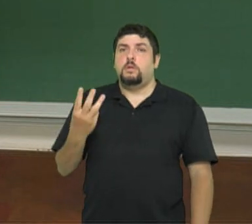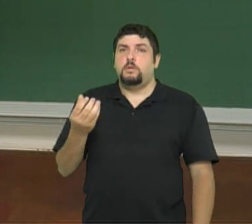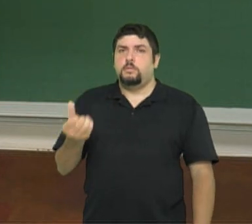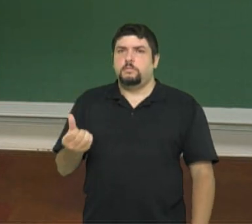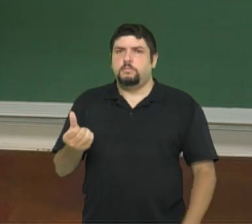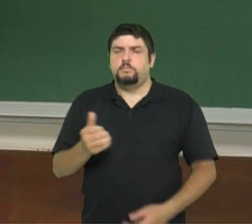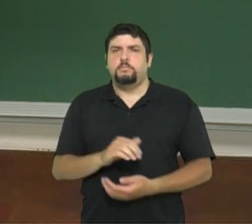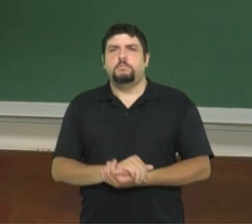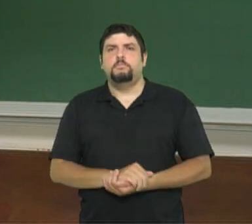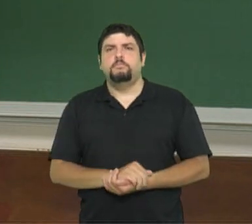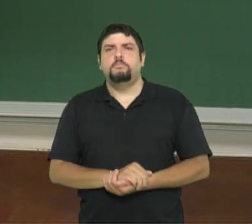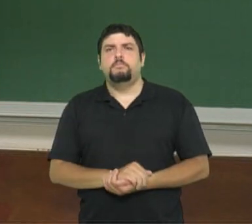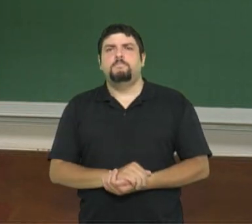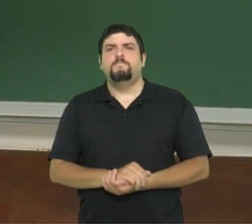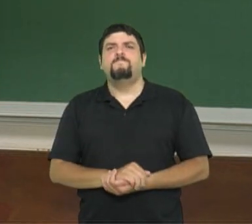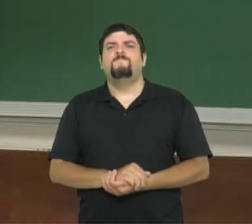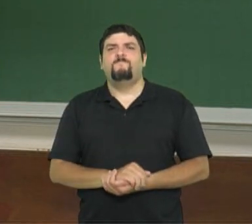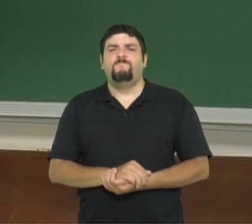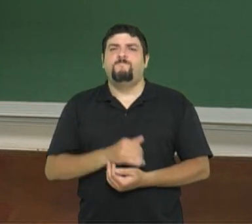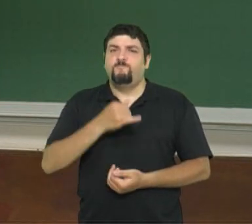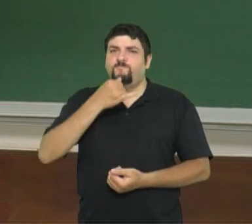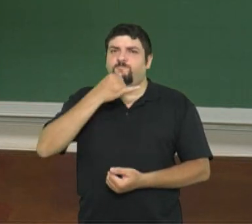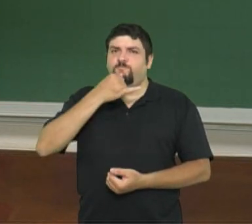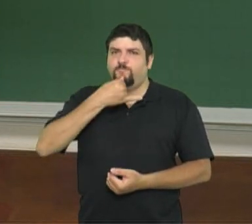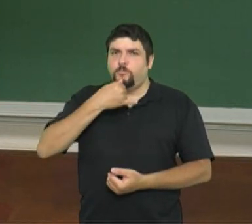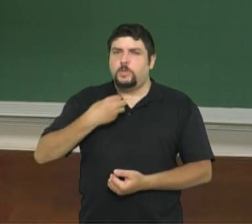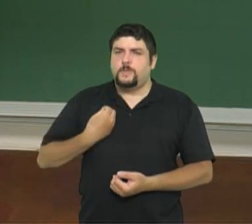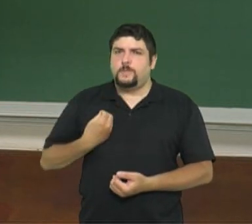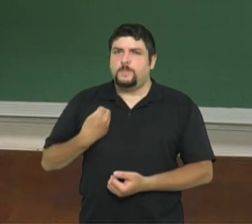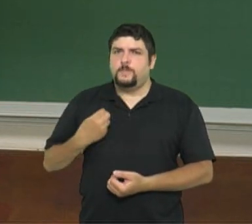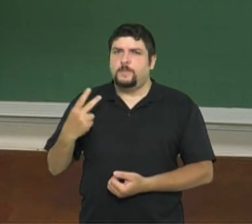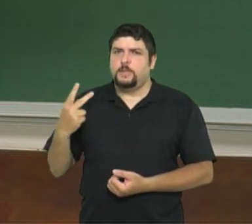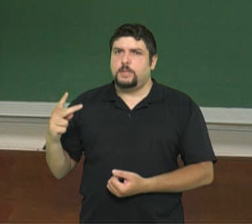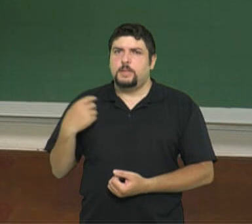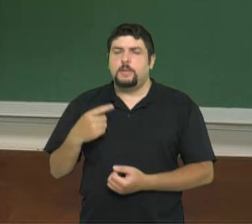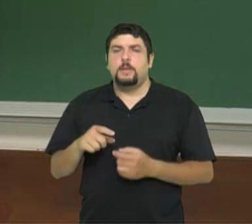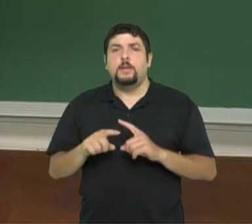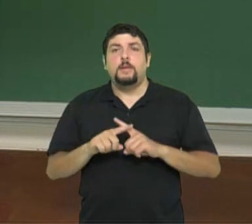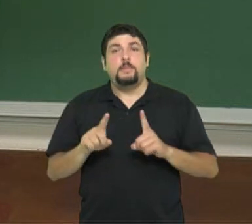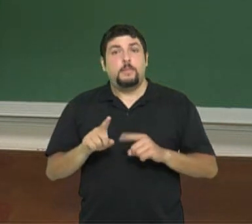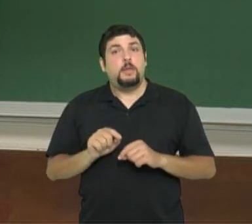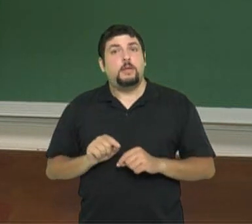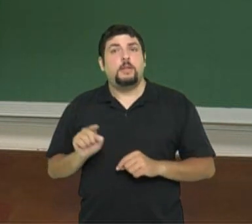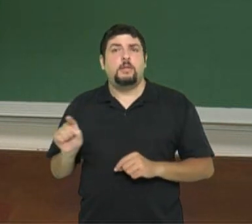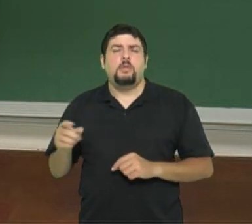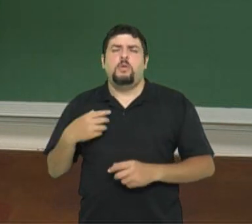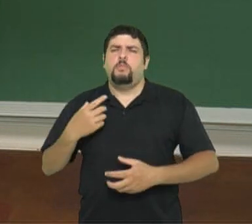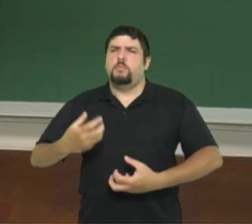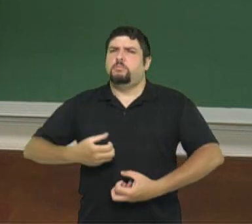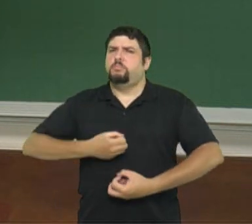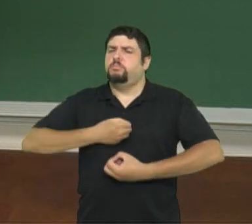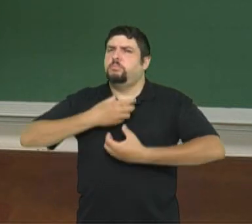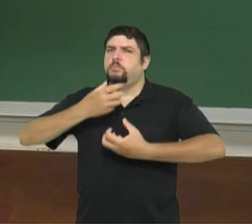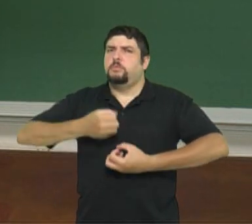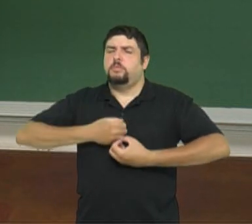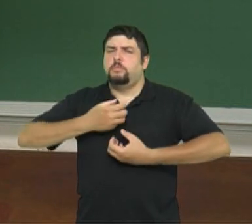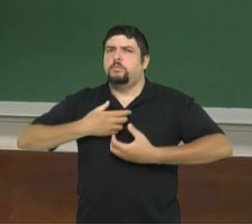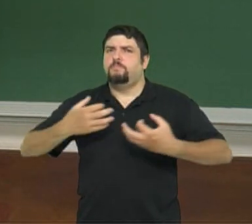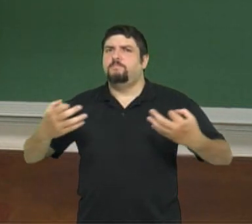idade. Pouco triste, trágico a vida da Florbela, né? Mas ela foi a poeta da sua época.